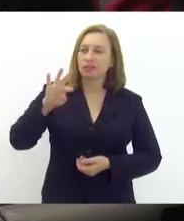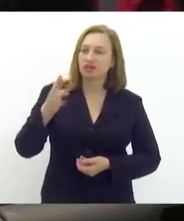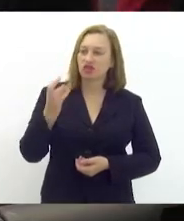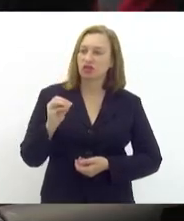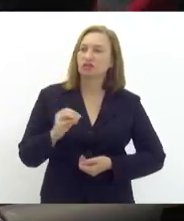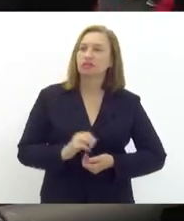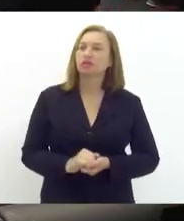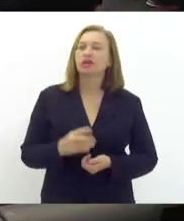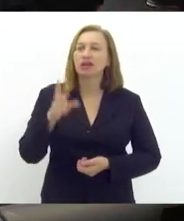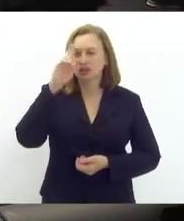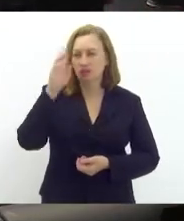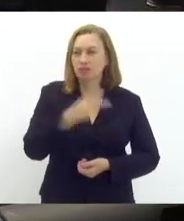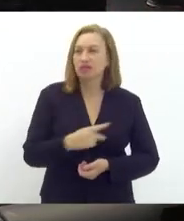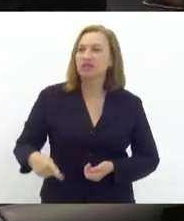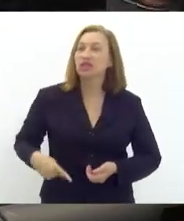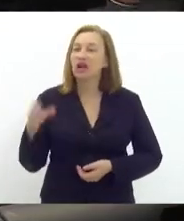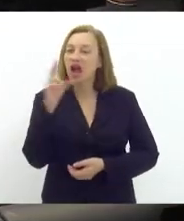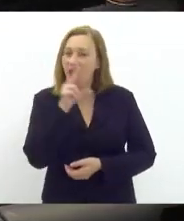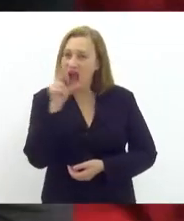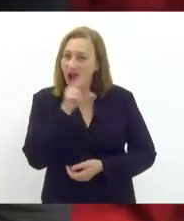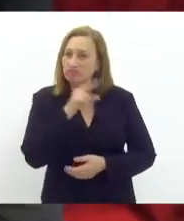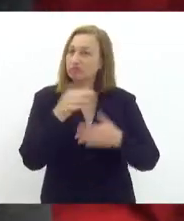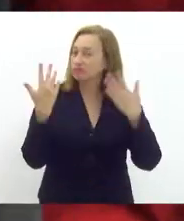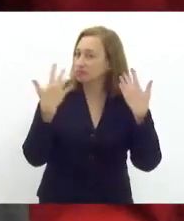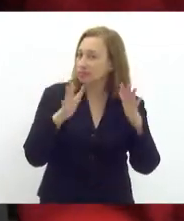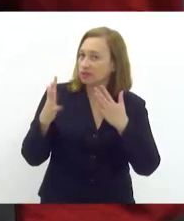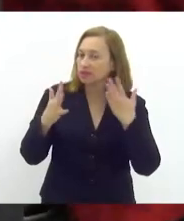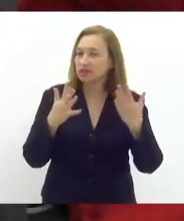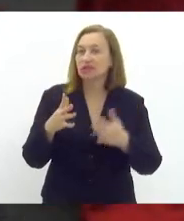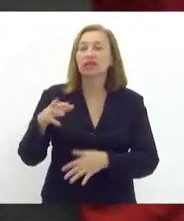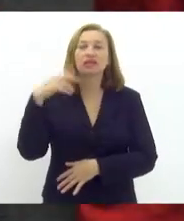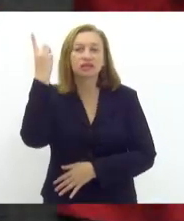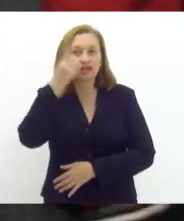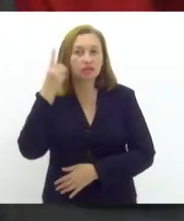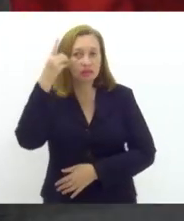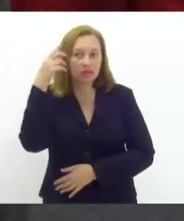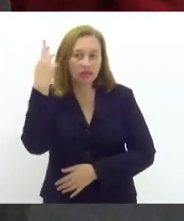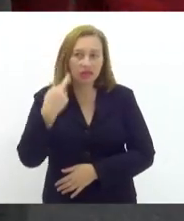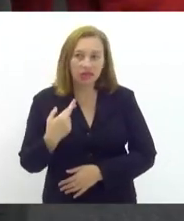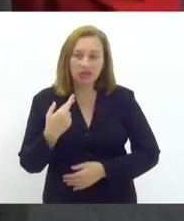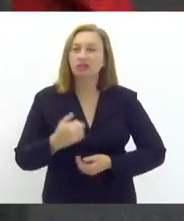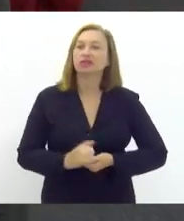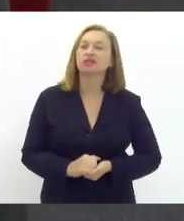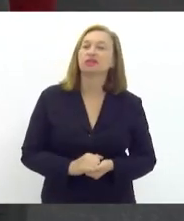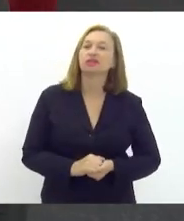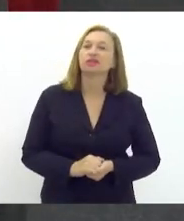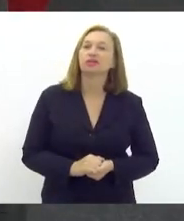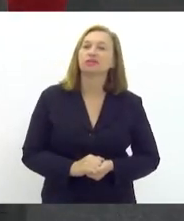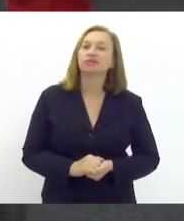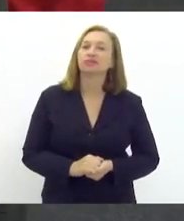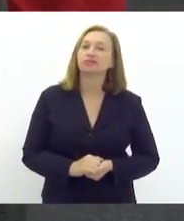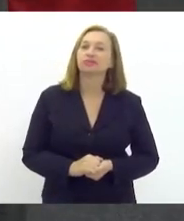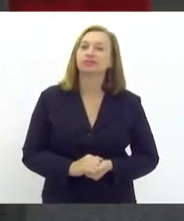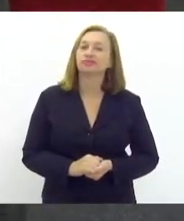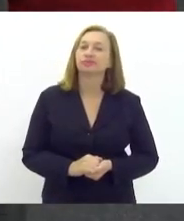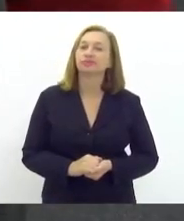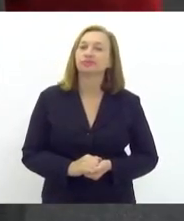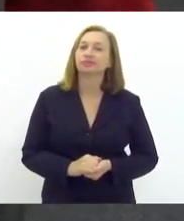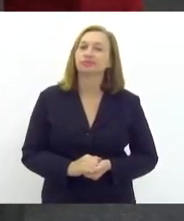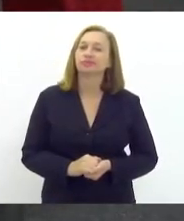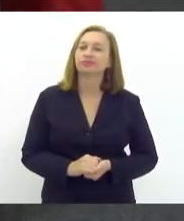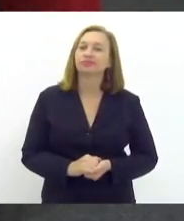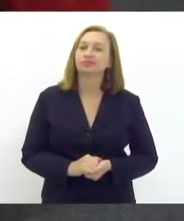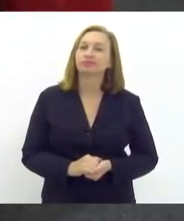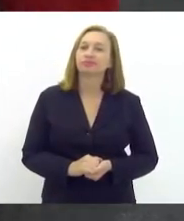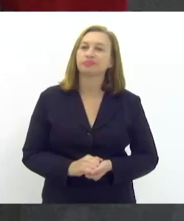senhor presidente é rapidamente para cumprimentar deputada Renata Souza e dizer que Deus